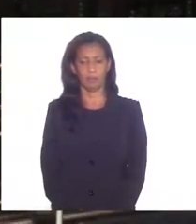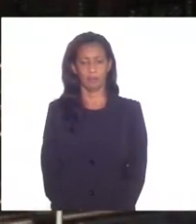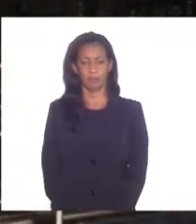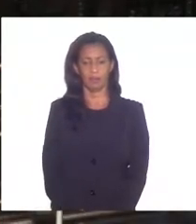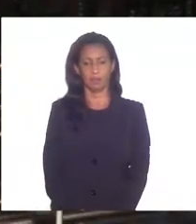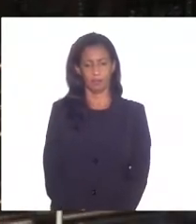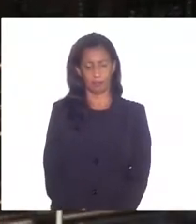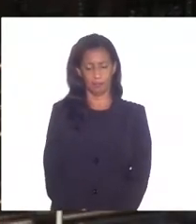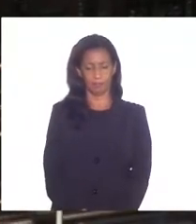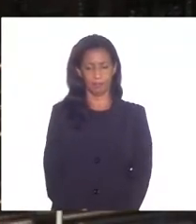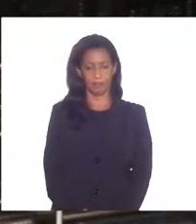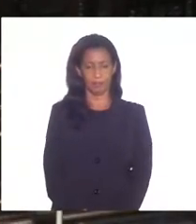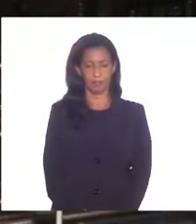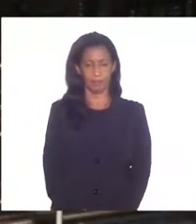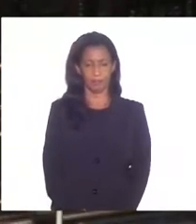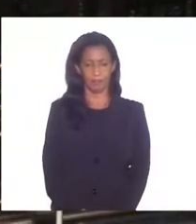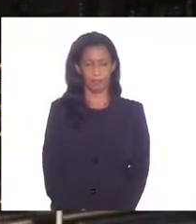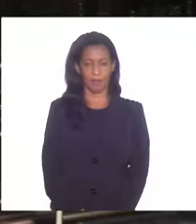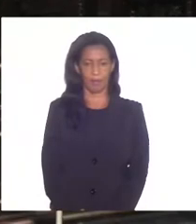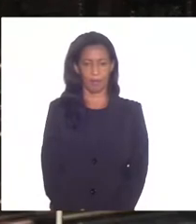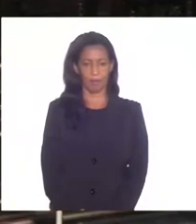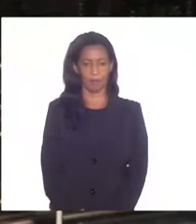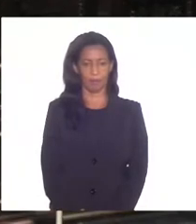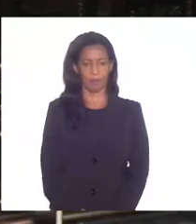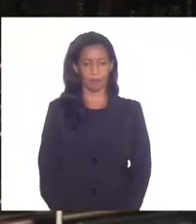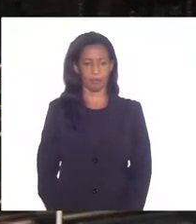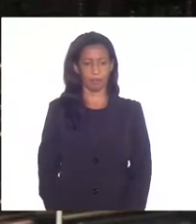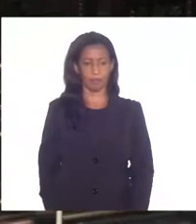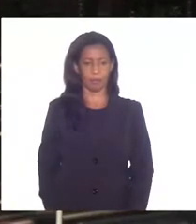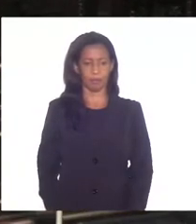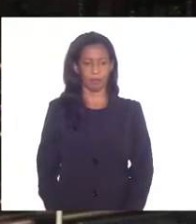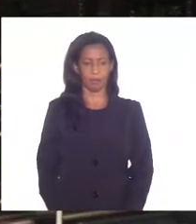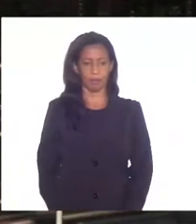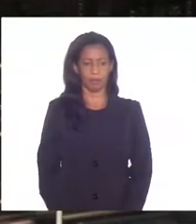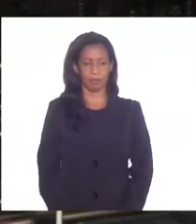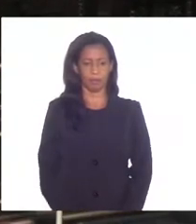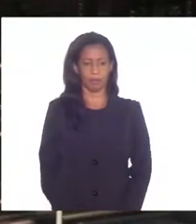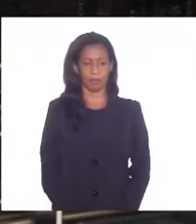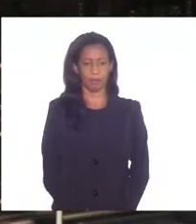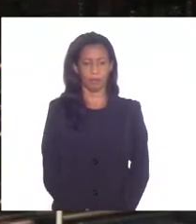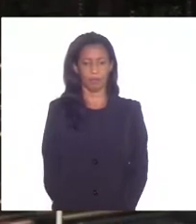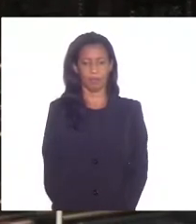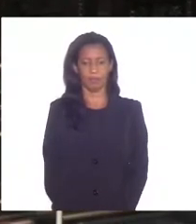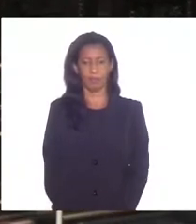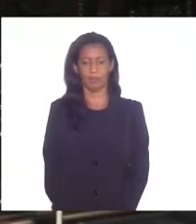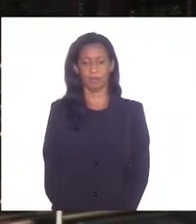Bom, vamos lá. Ficar em pé é melhor, né? Fazer um